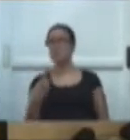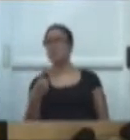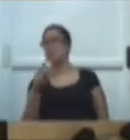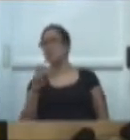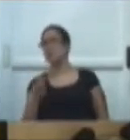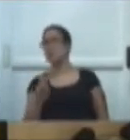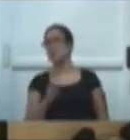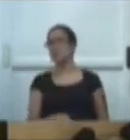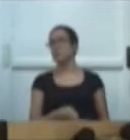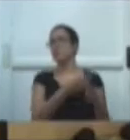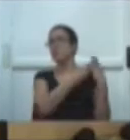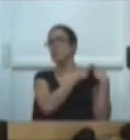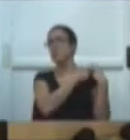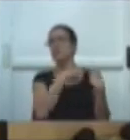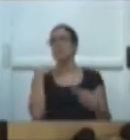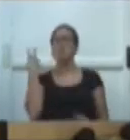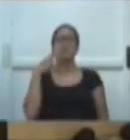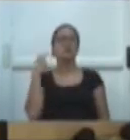Jesus. Totó do Gás.